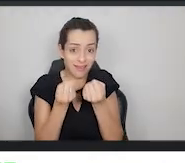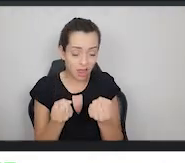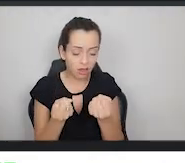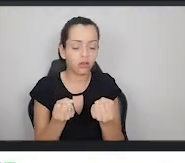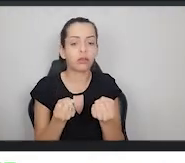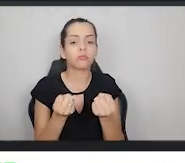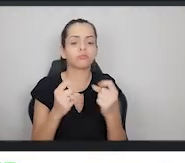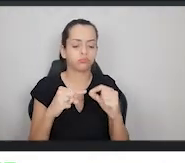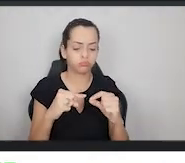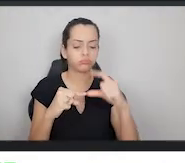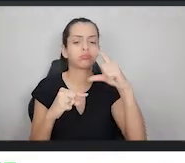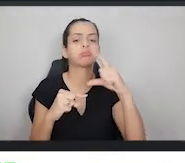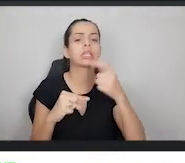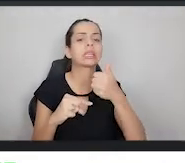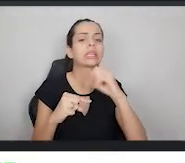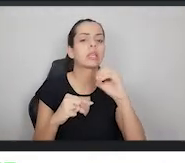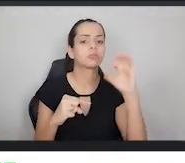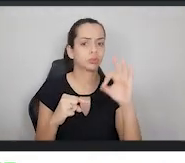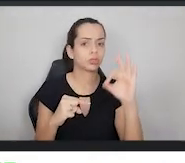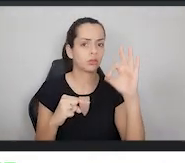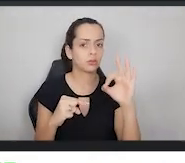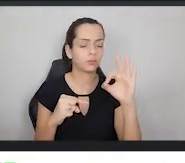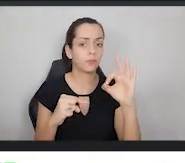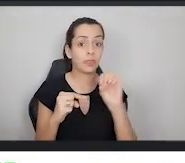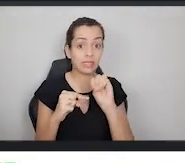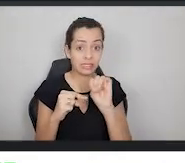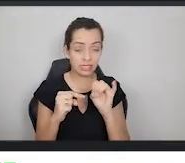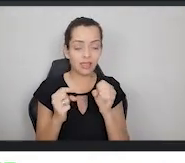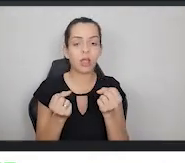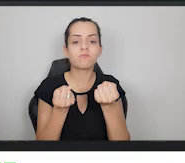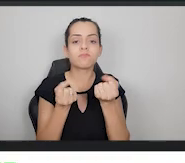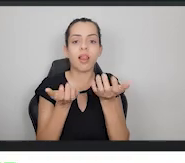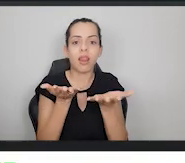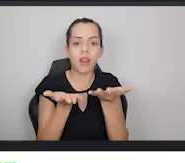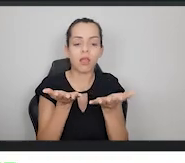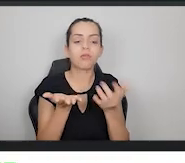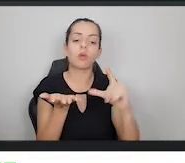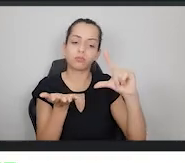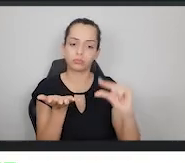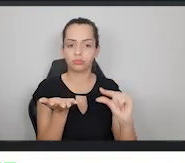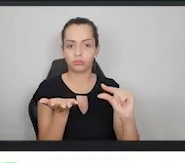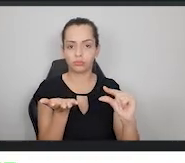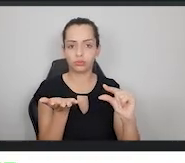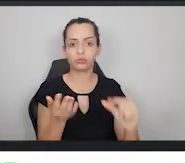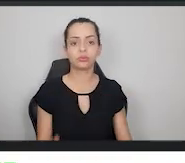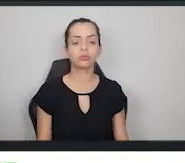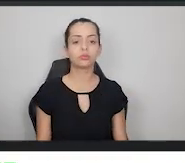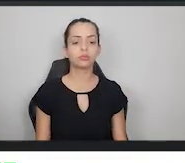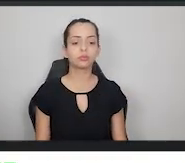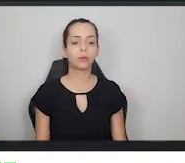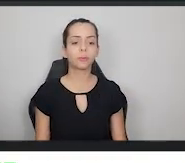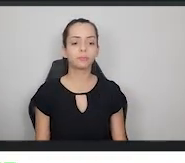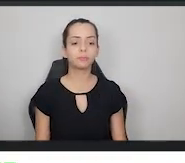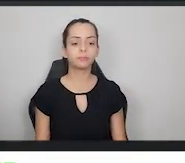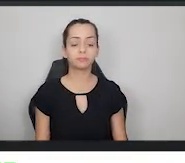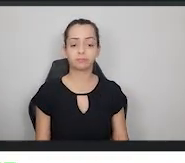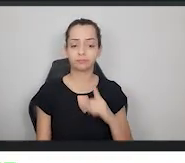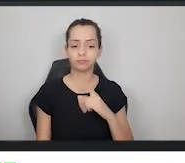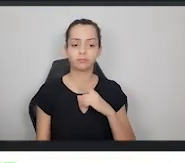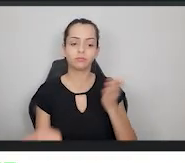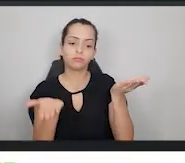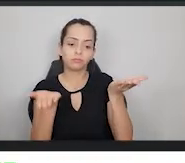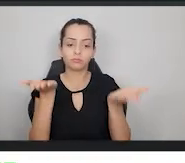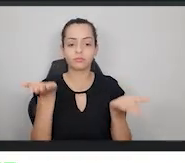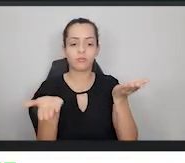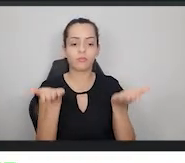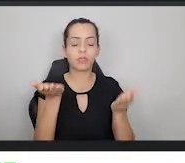da linha, para ele compensar a queda de tensão em função da resistência e reatância, e qual o nível de tensão que ele tem que soltar aqui na